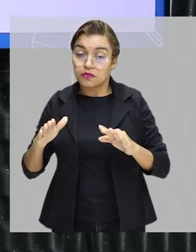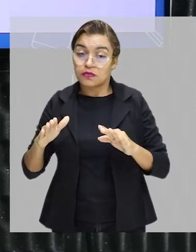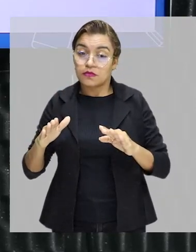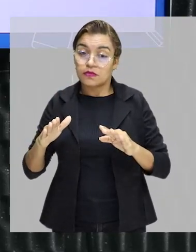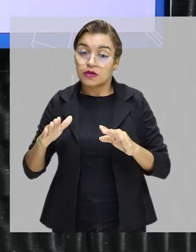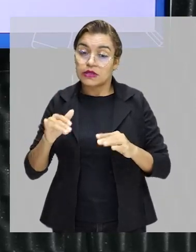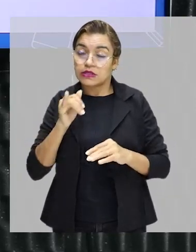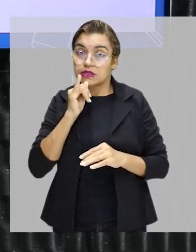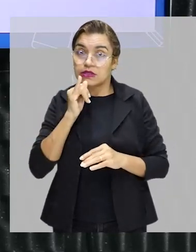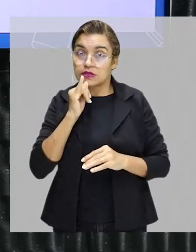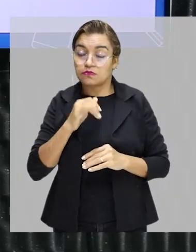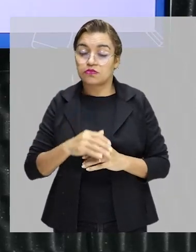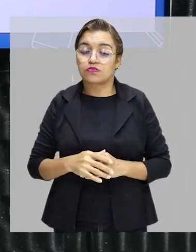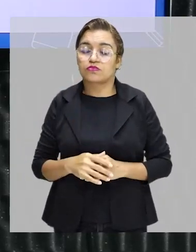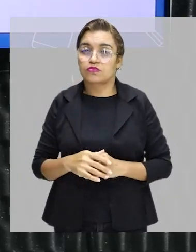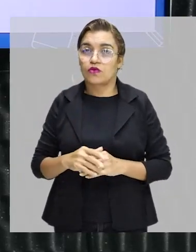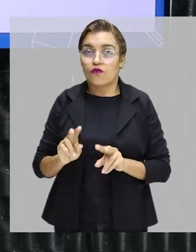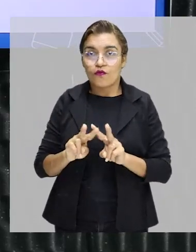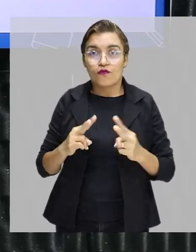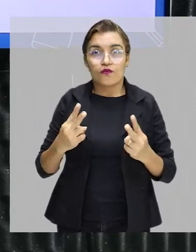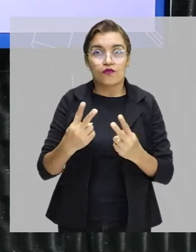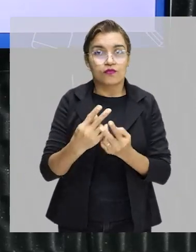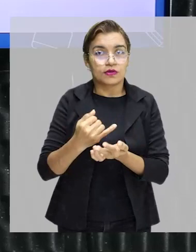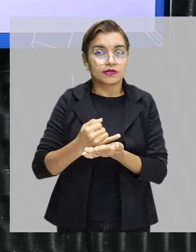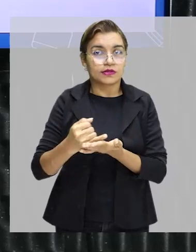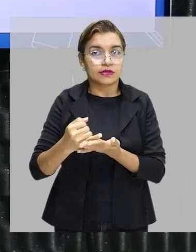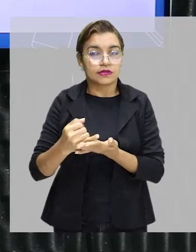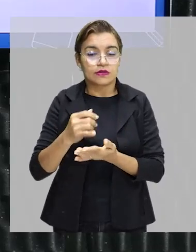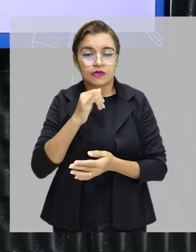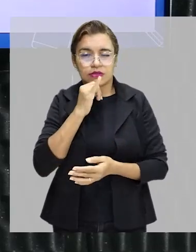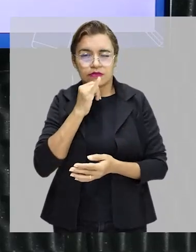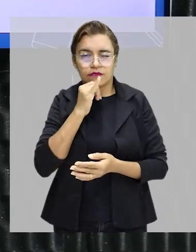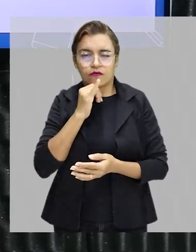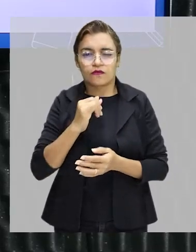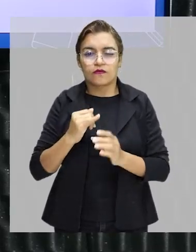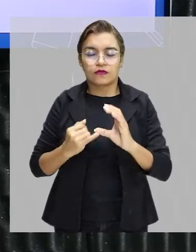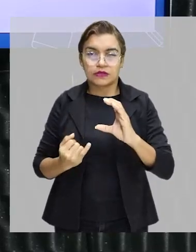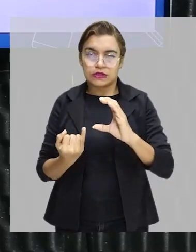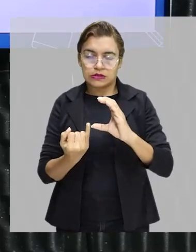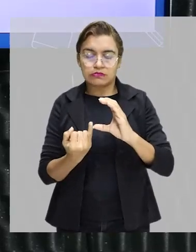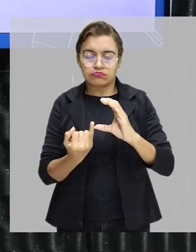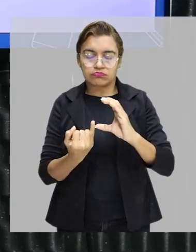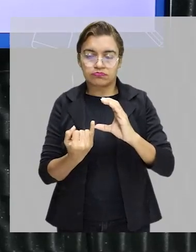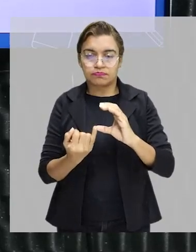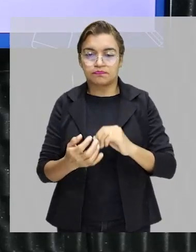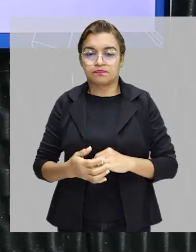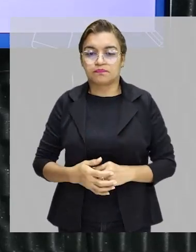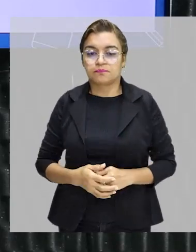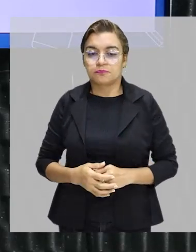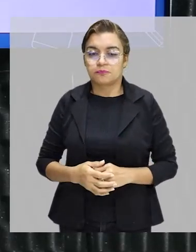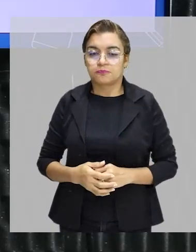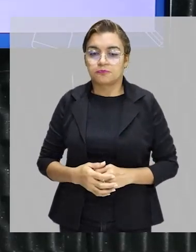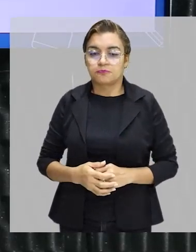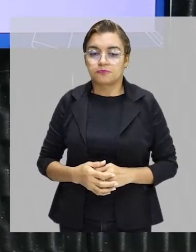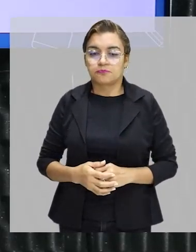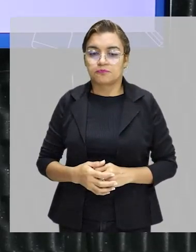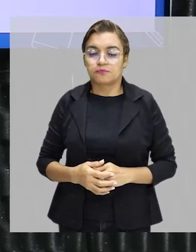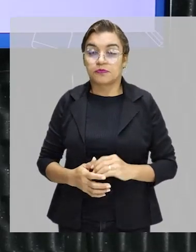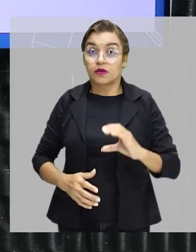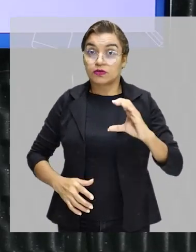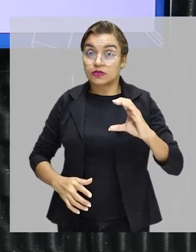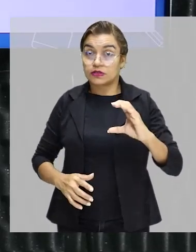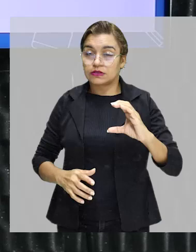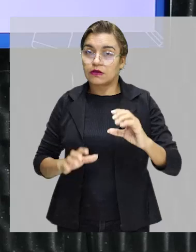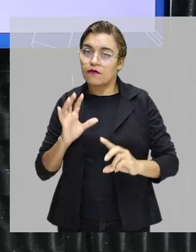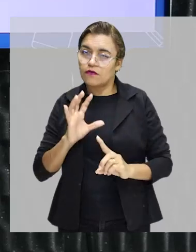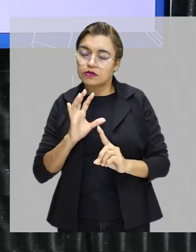esse volume inicial, de forma que a concentração final, né, fique em 10